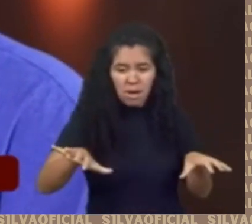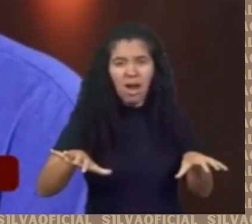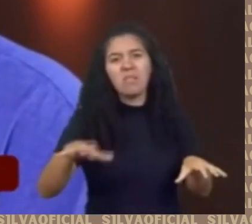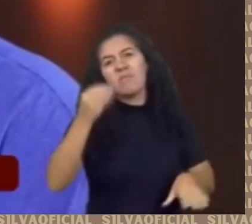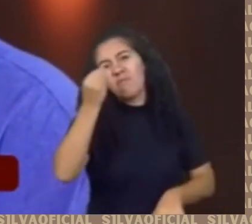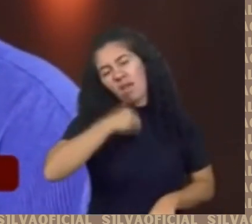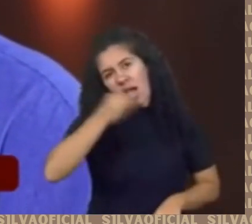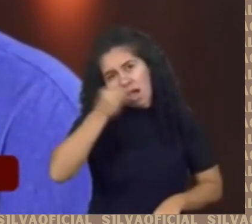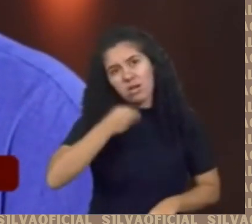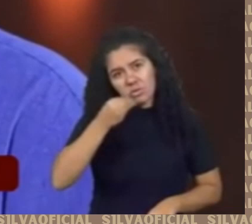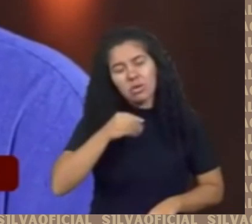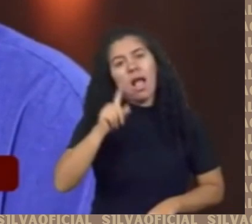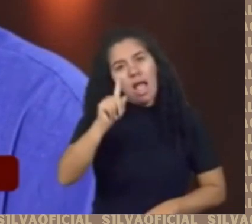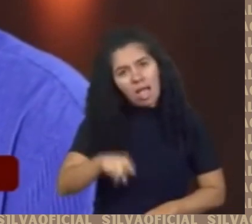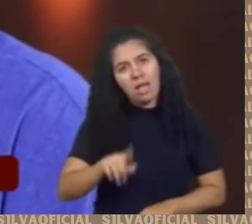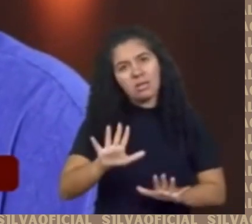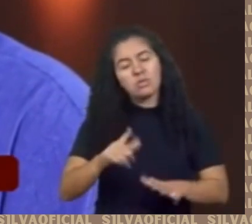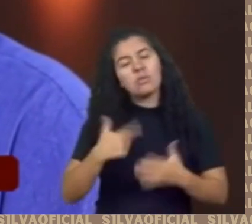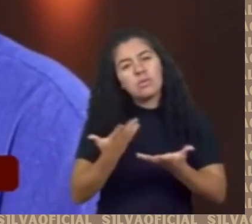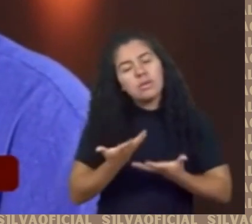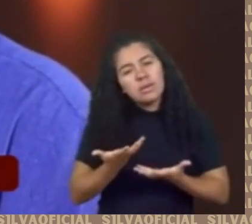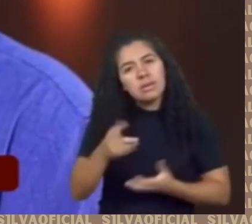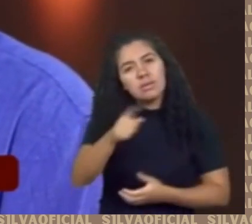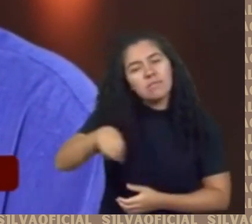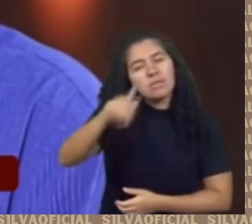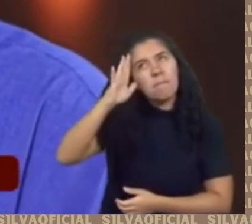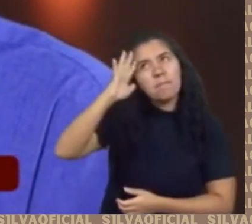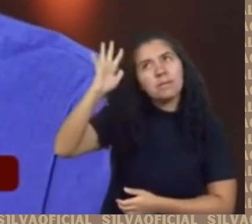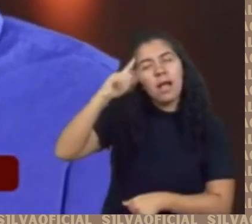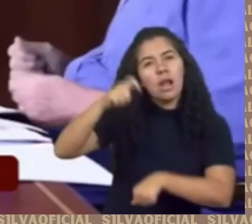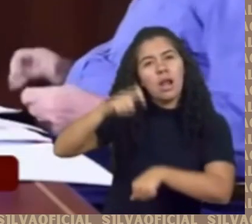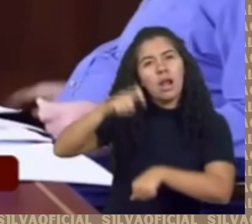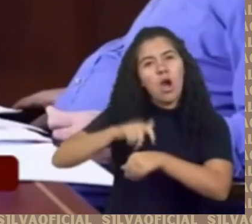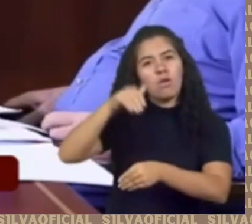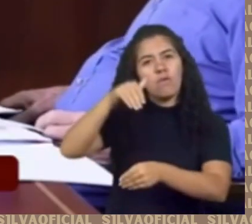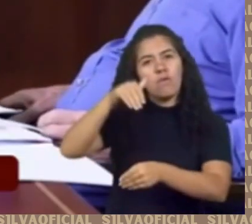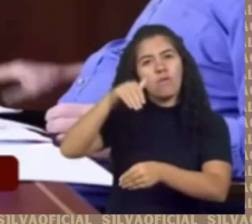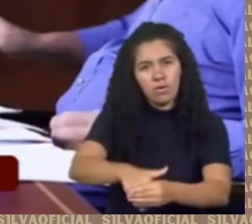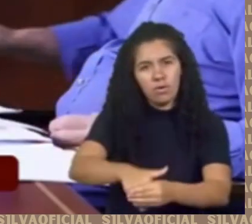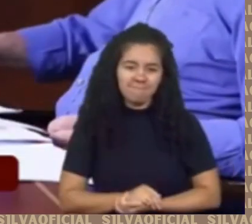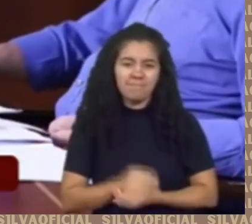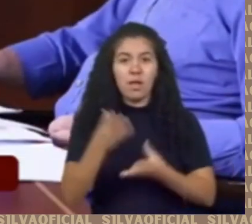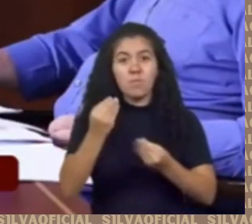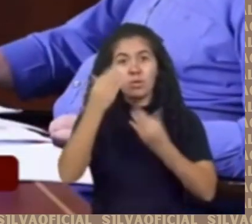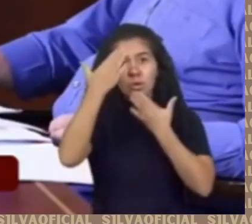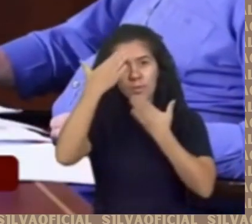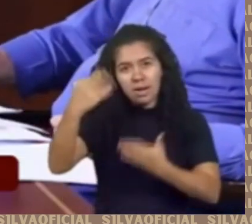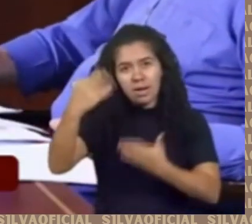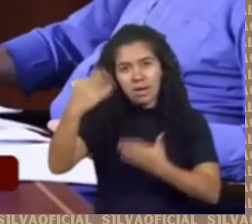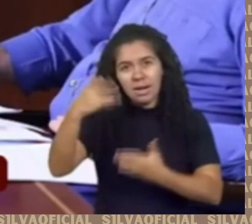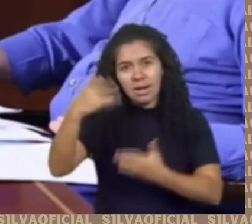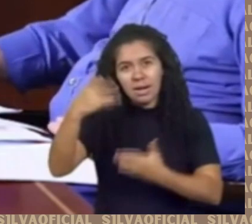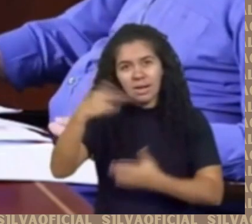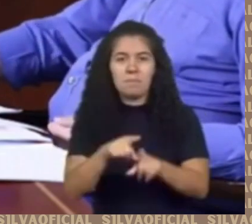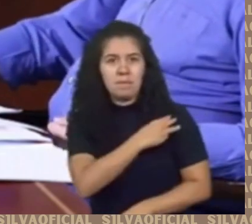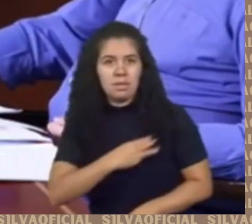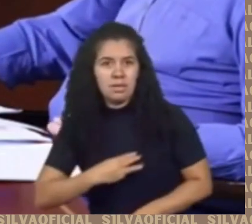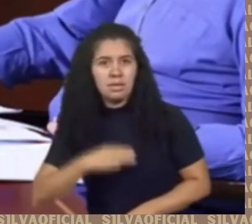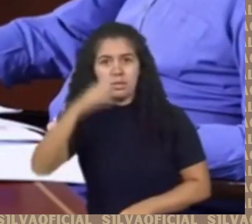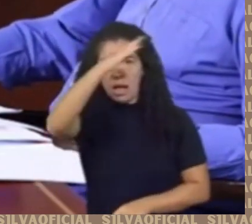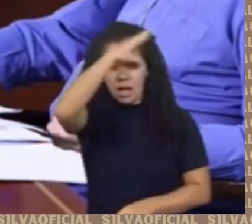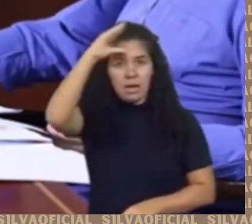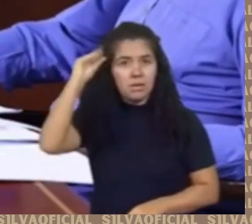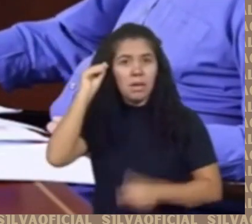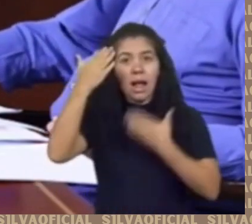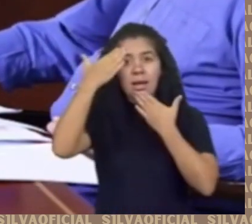isso que eu queria que você pensasse na hora de votar Obrigado Presidente Obrigado Camilo Agradeço a vocês que nos assistiram